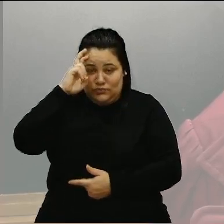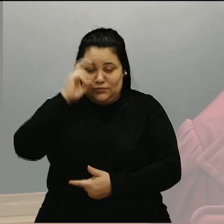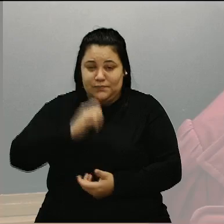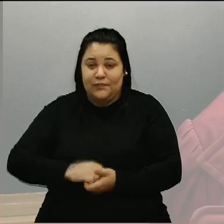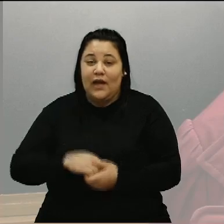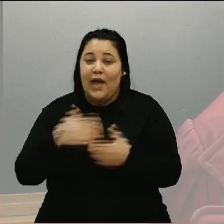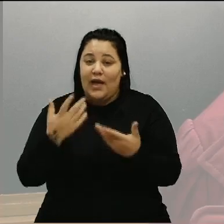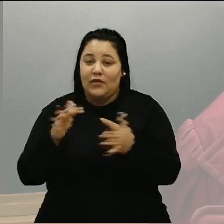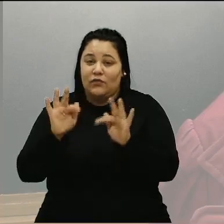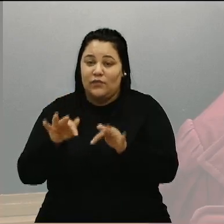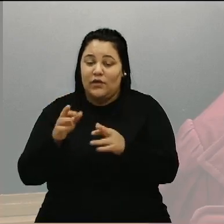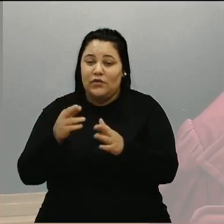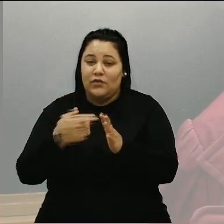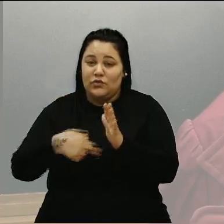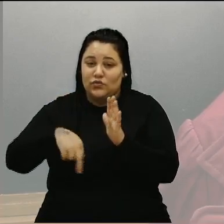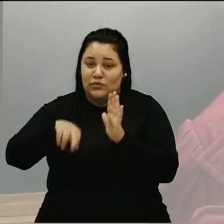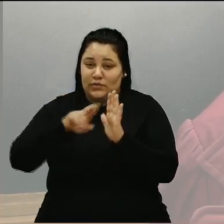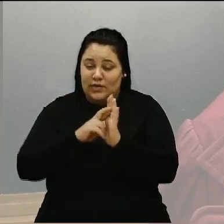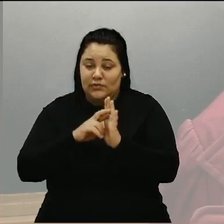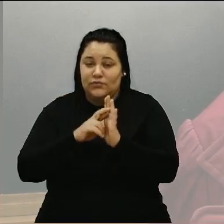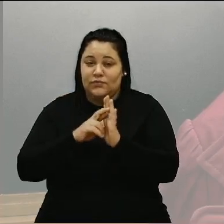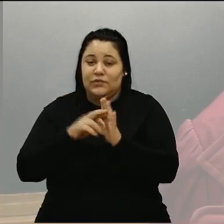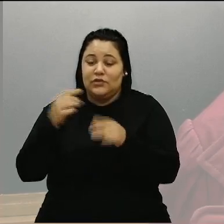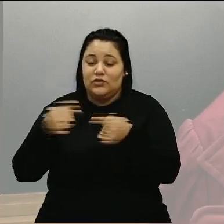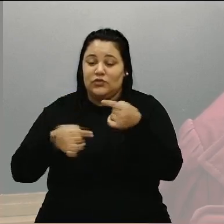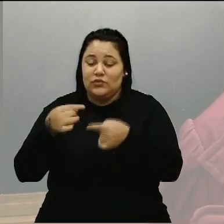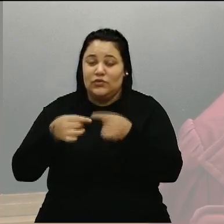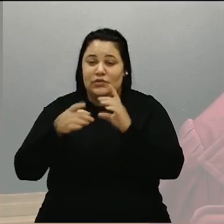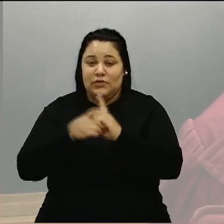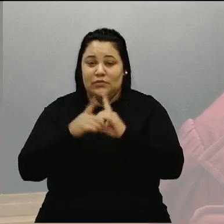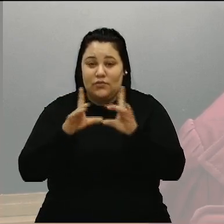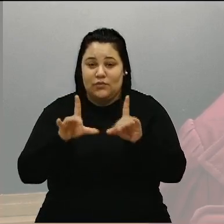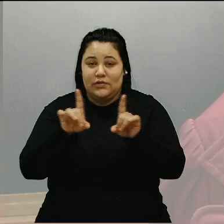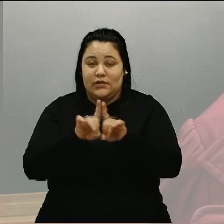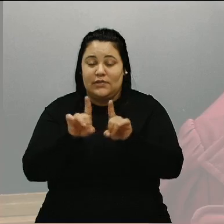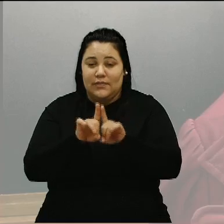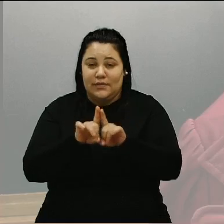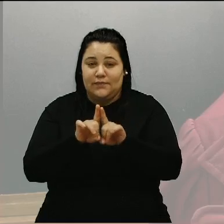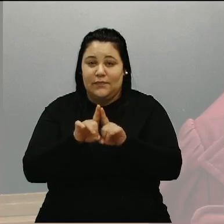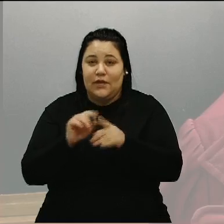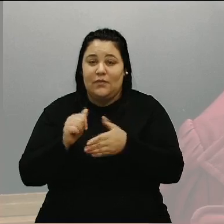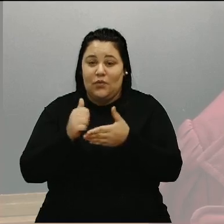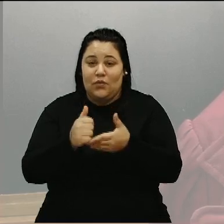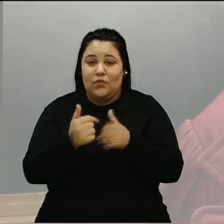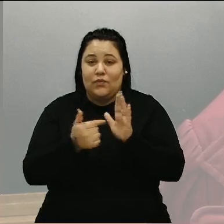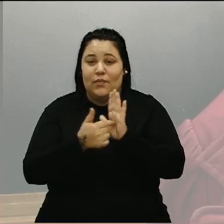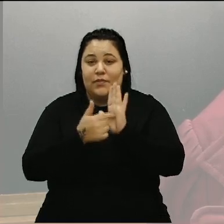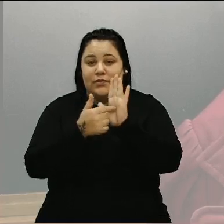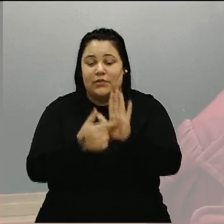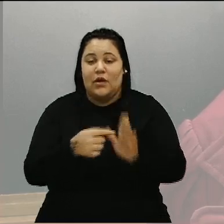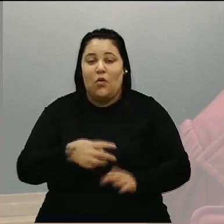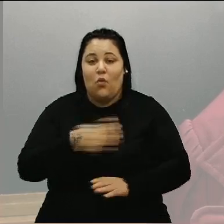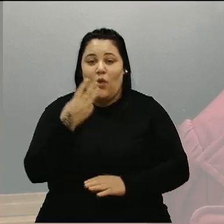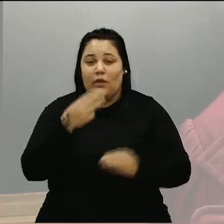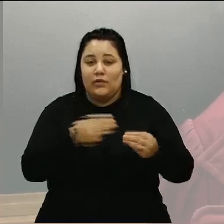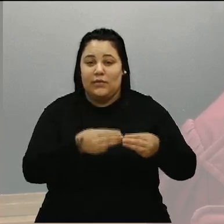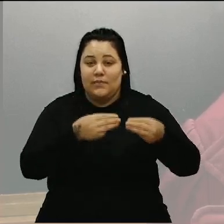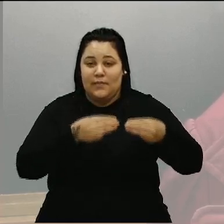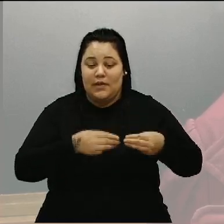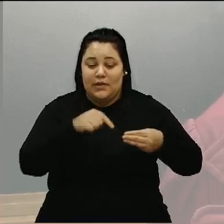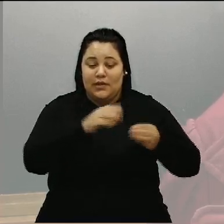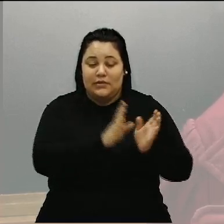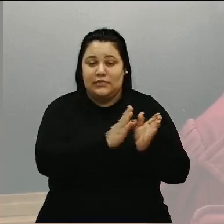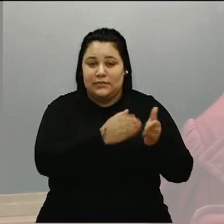discussões democráticas e colaborativas, foram apresentadas 4 emendas por esta comissão.